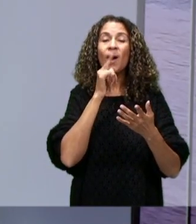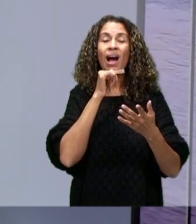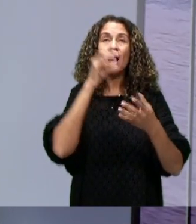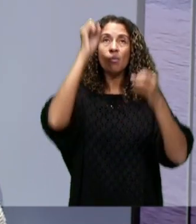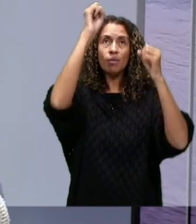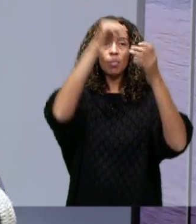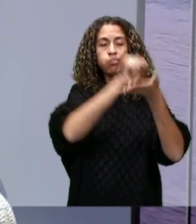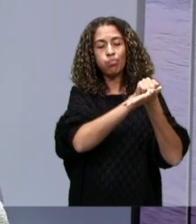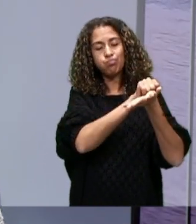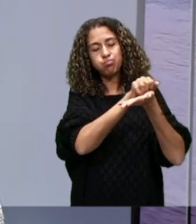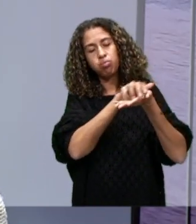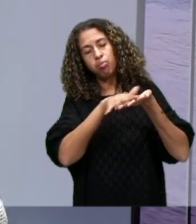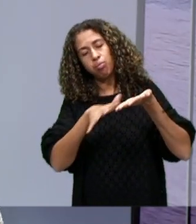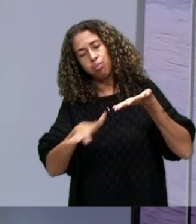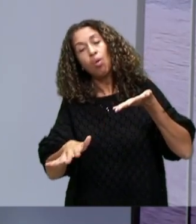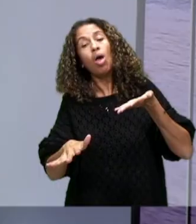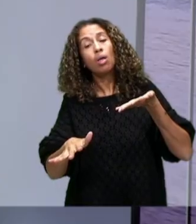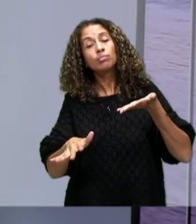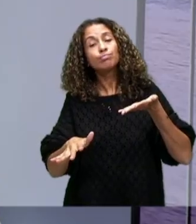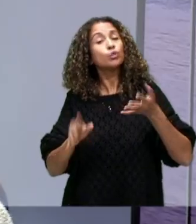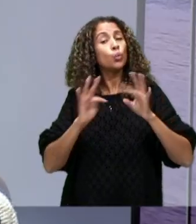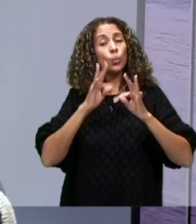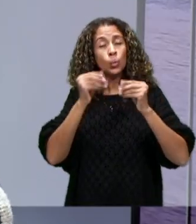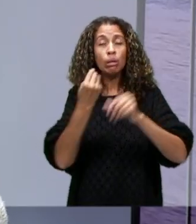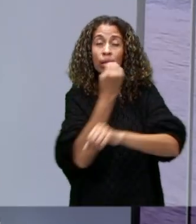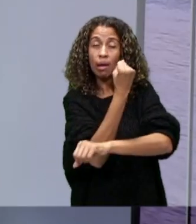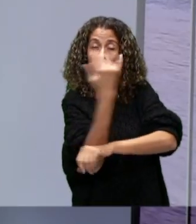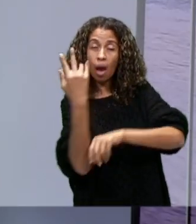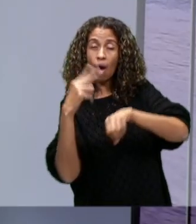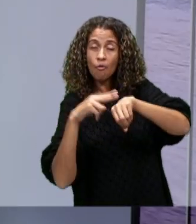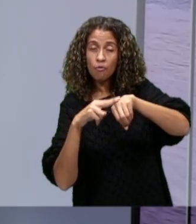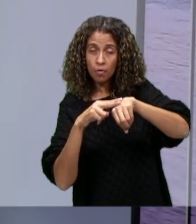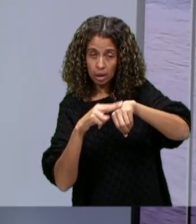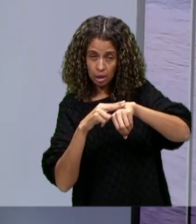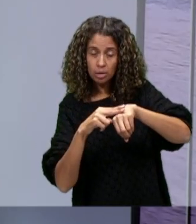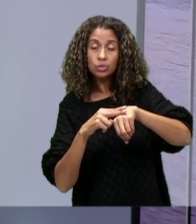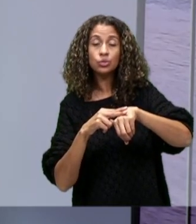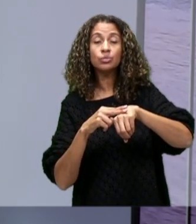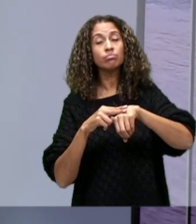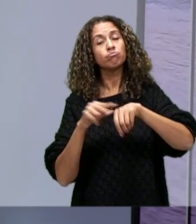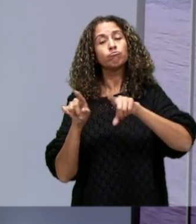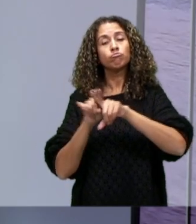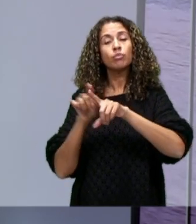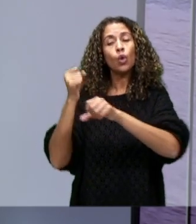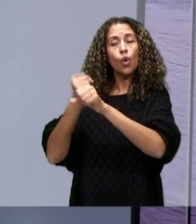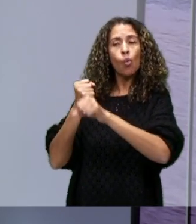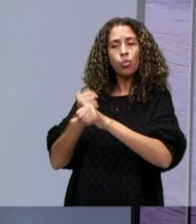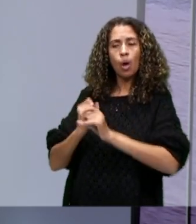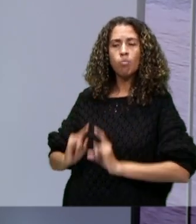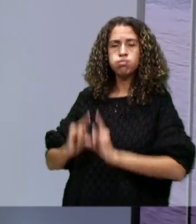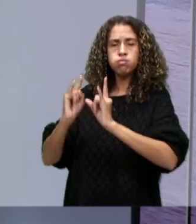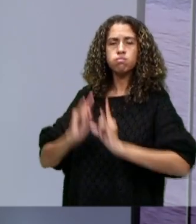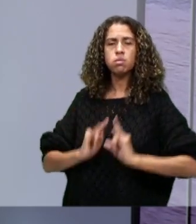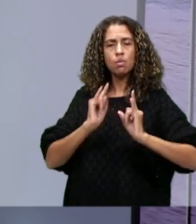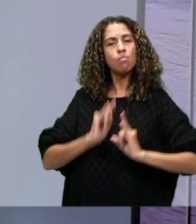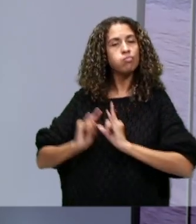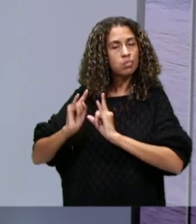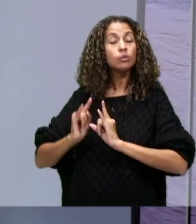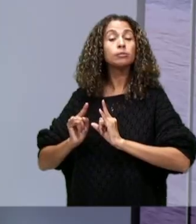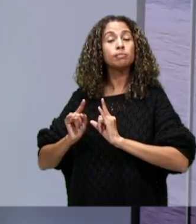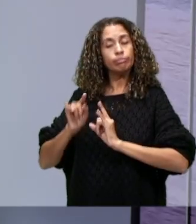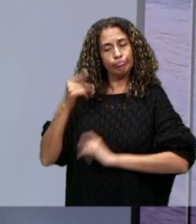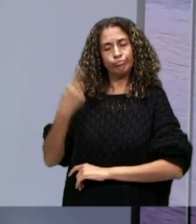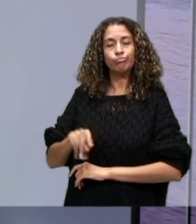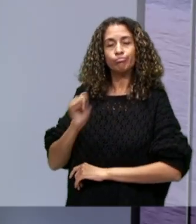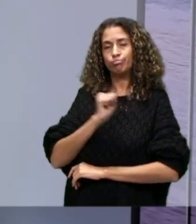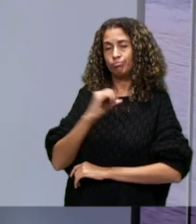tem de morrarias, de área verde, ou até mesmo de construções, né, muito no litoral, que é o caso, né, de Santa